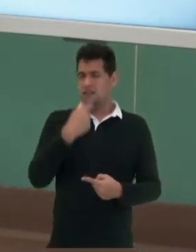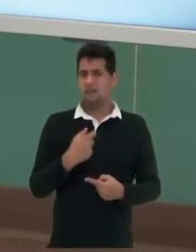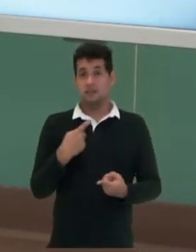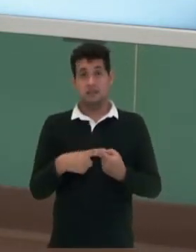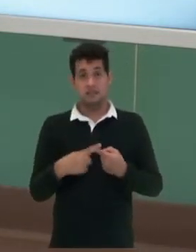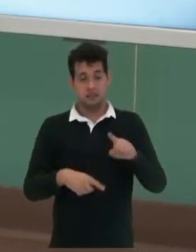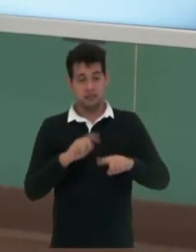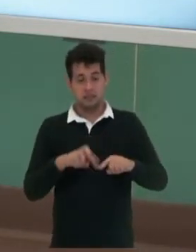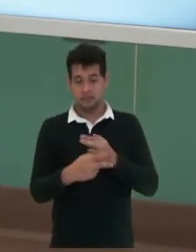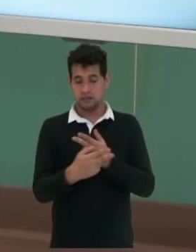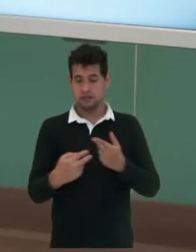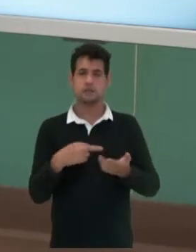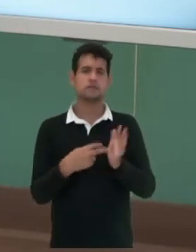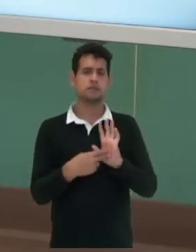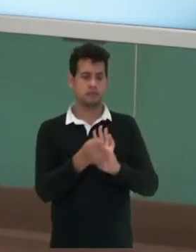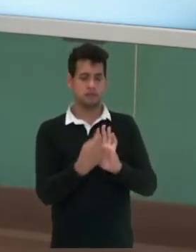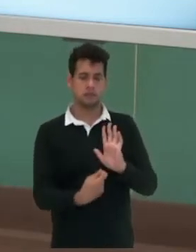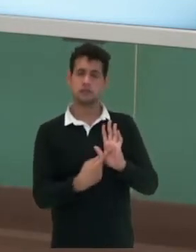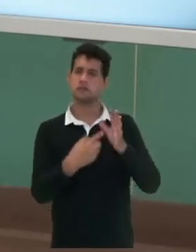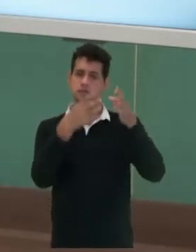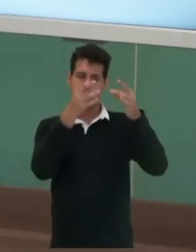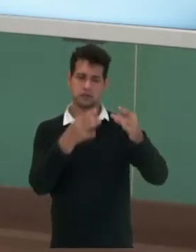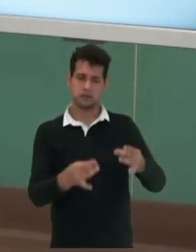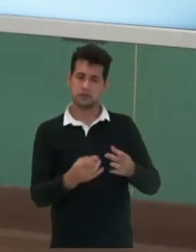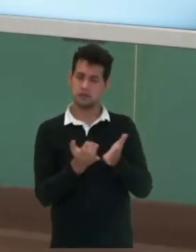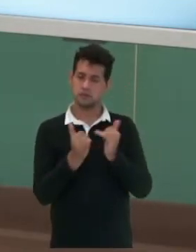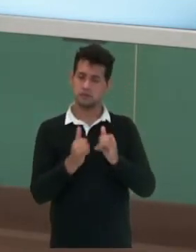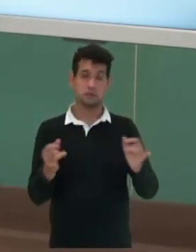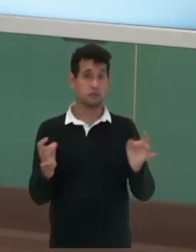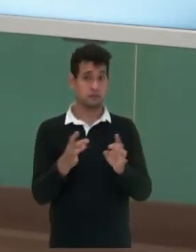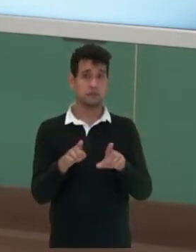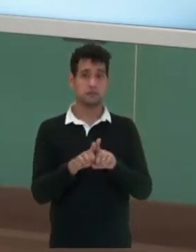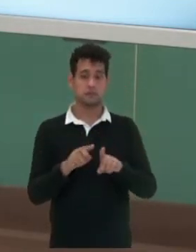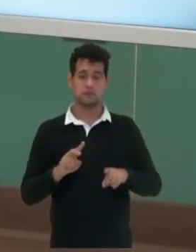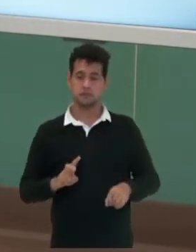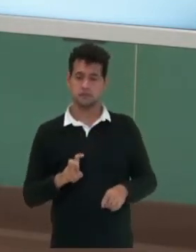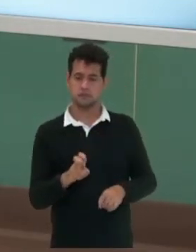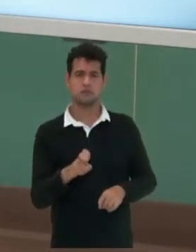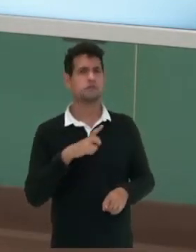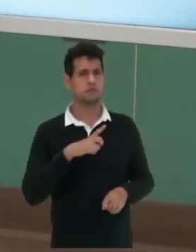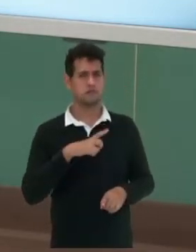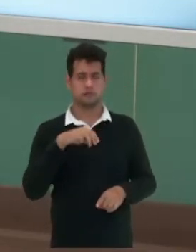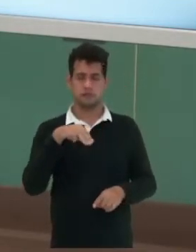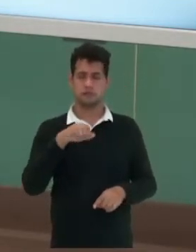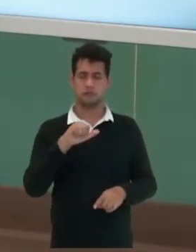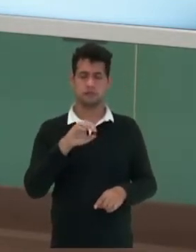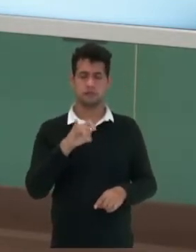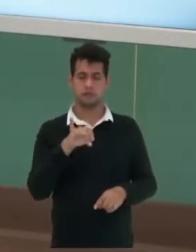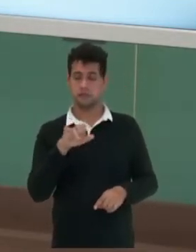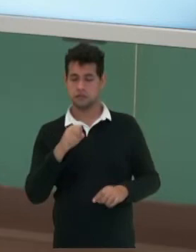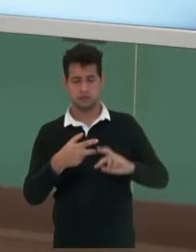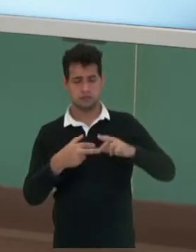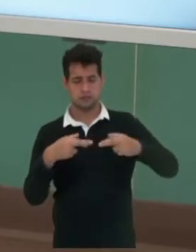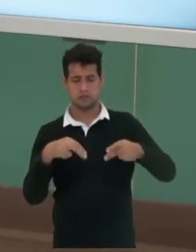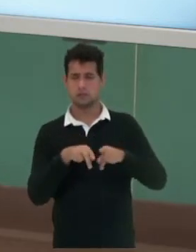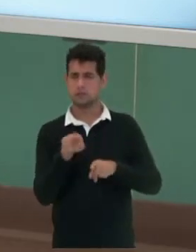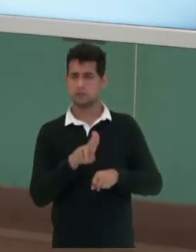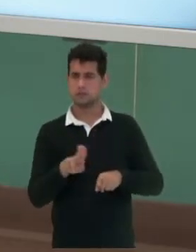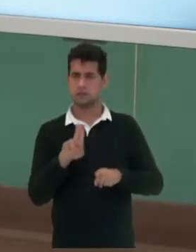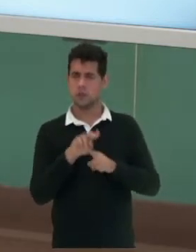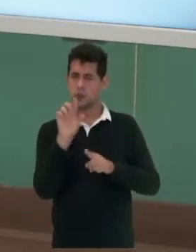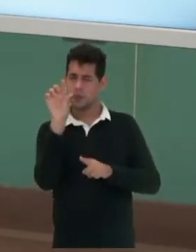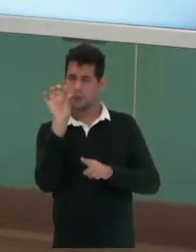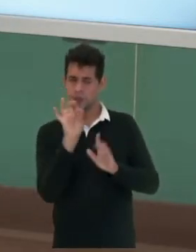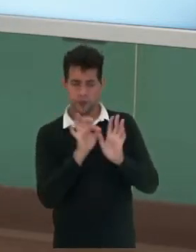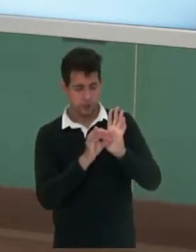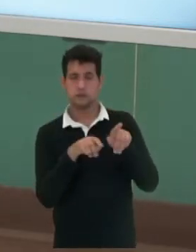meu material genético está escrito todas as minhas informações. O vírus tem material genético. Então, ele pega um pedaço desse